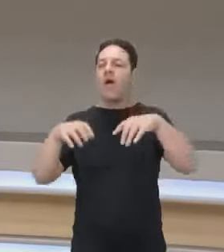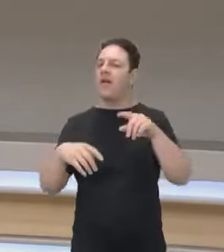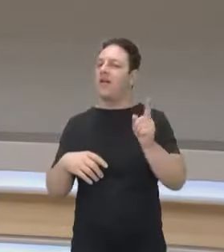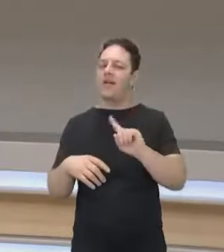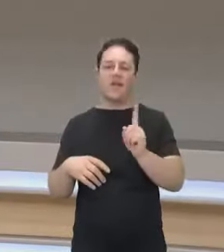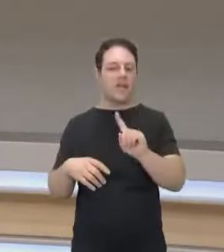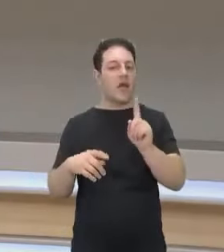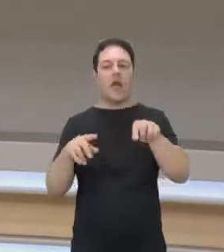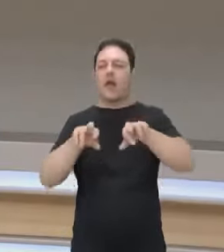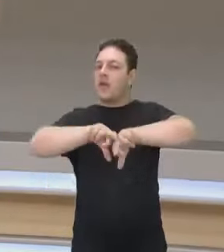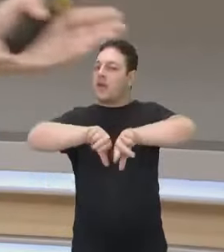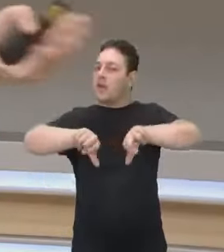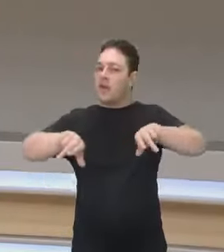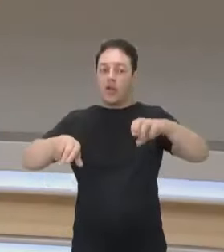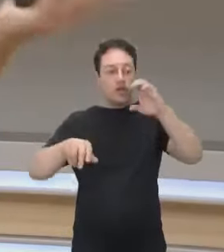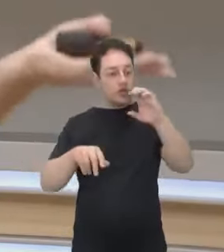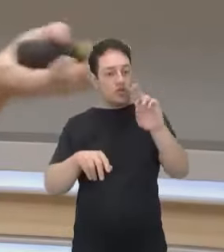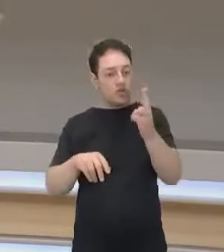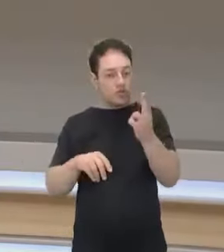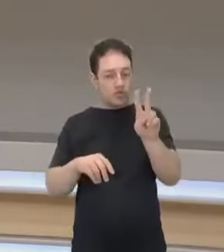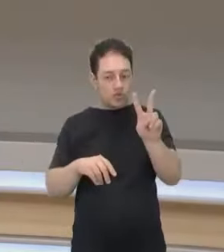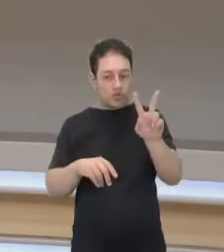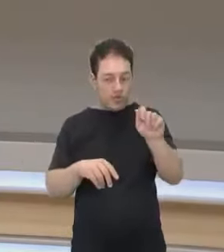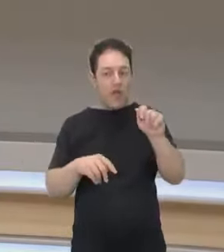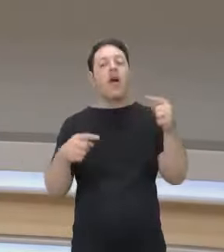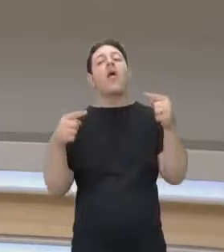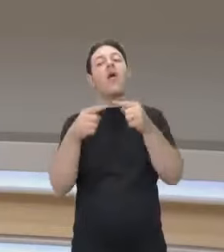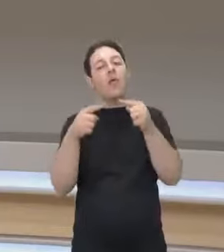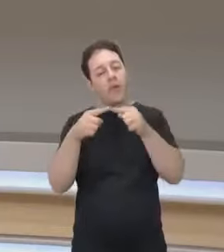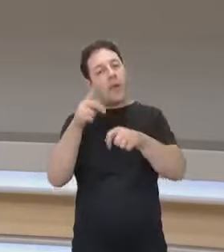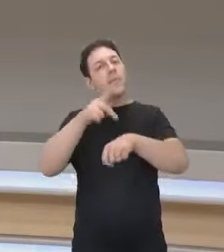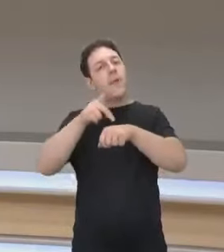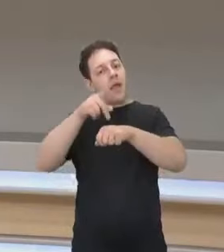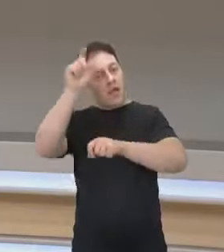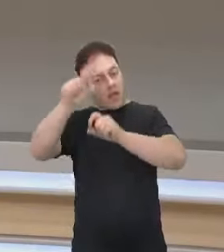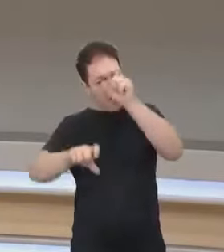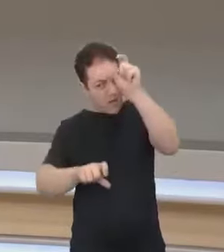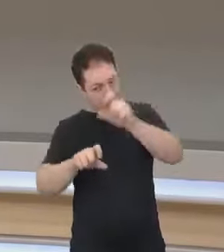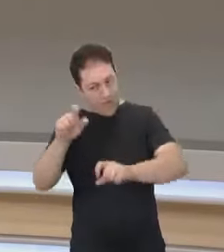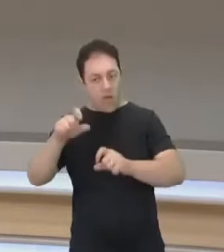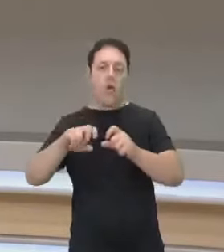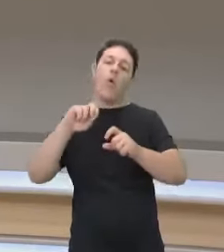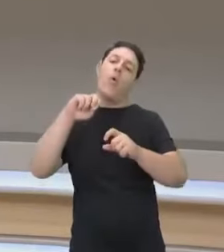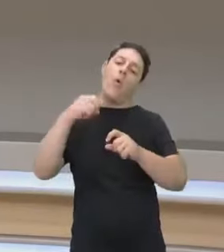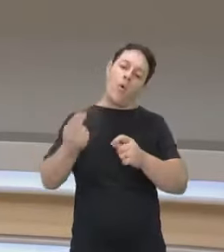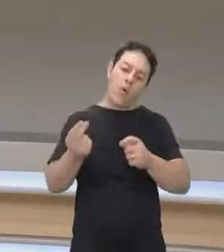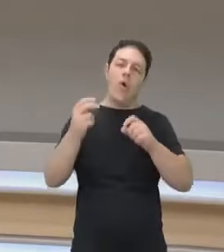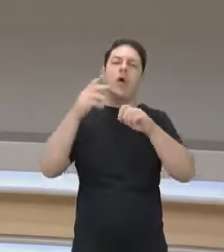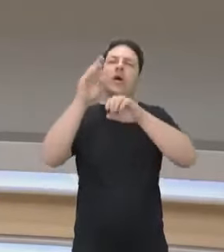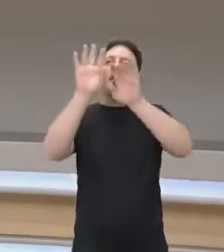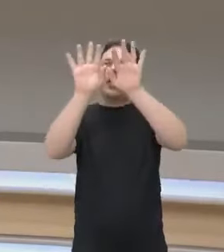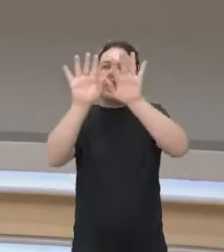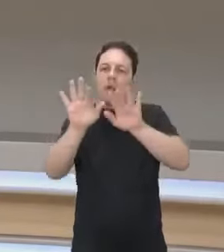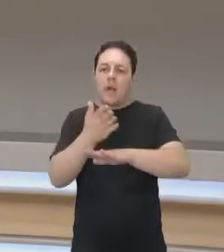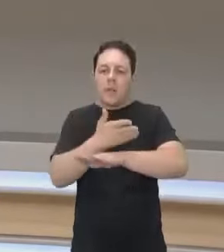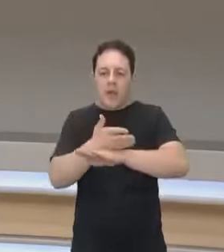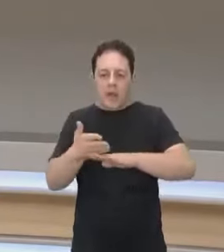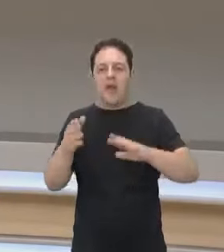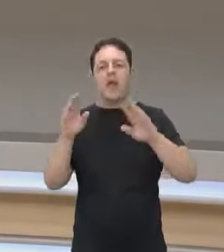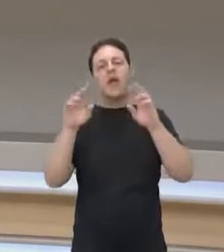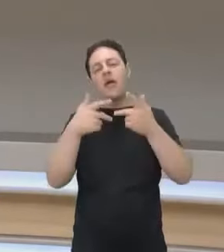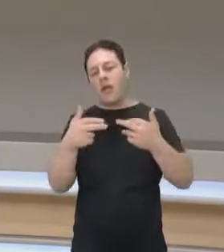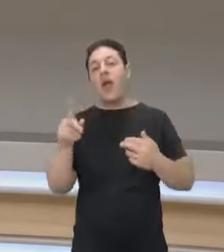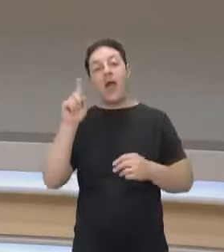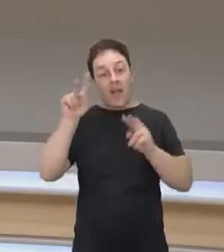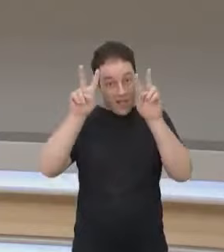bem genérico, né? Os termos técnicos, depois a gente tem que ir usando o termo técnico igual a precipitação. A precipitação,